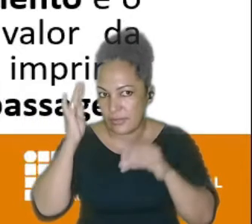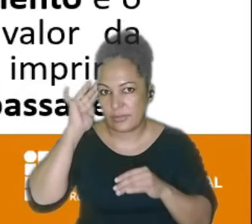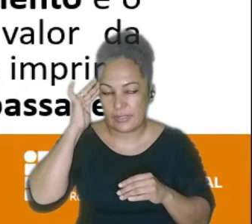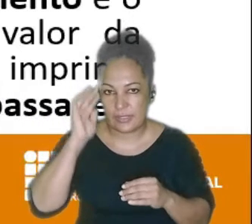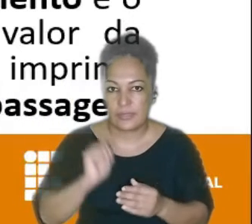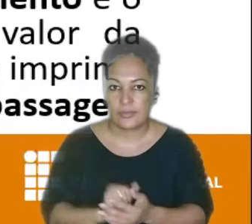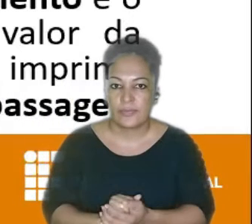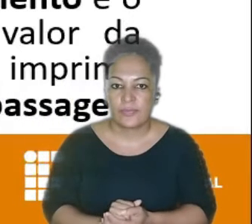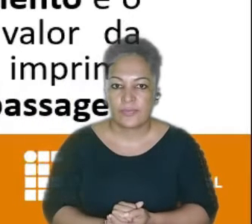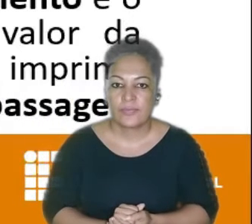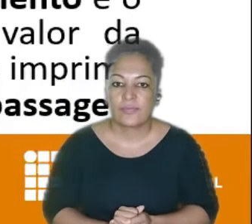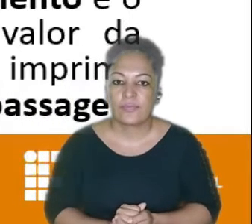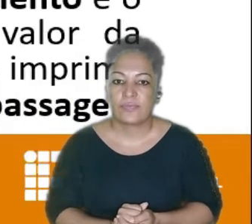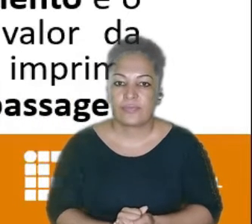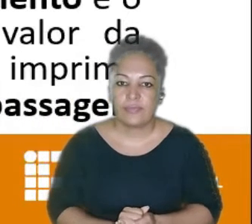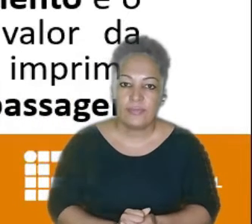claro isso?